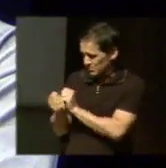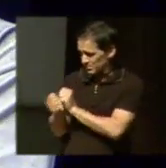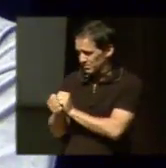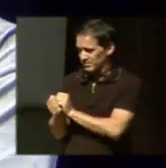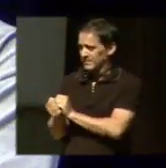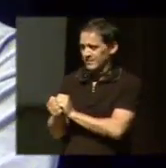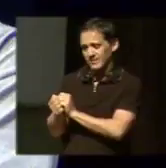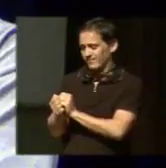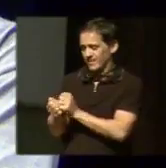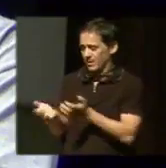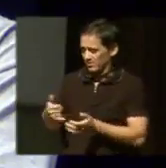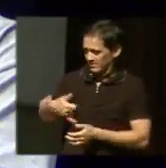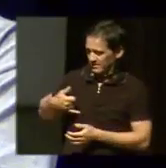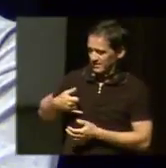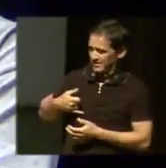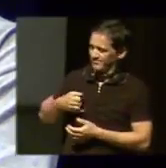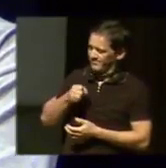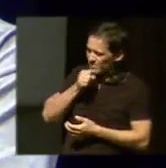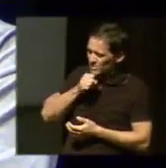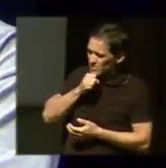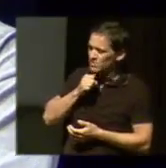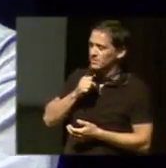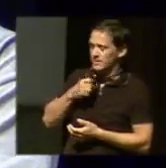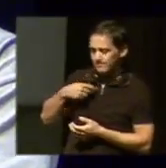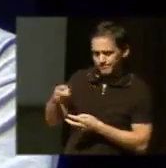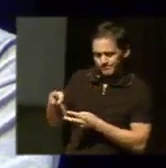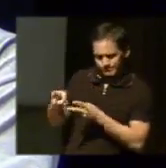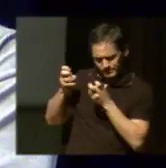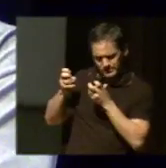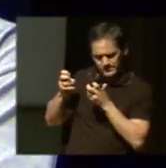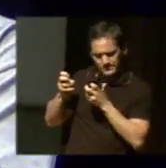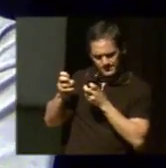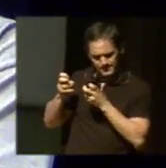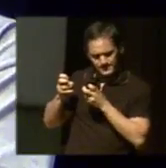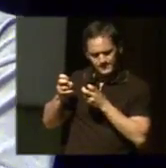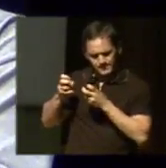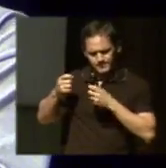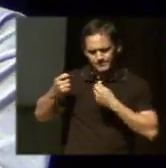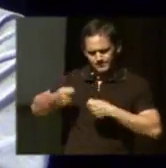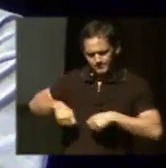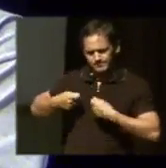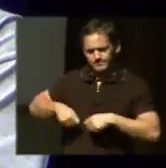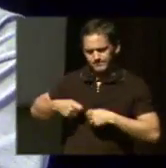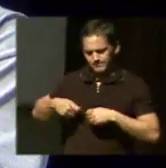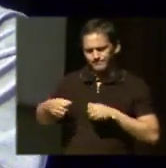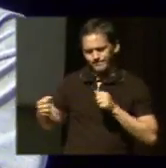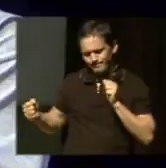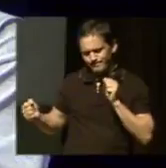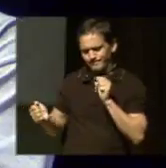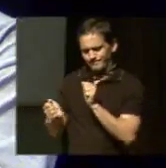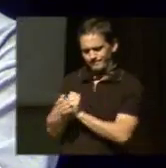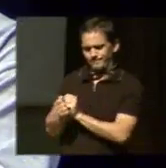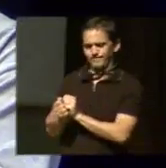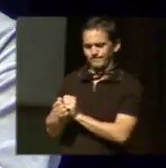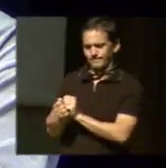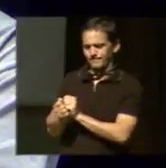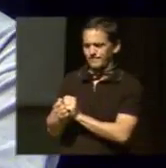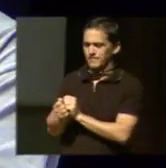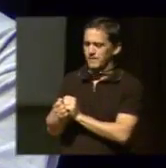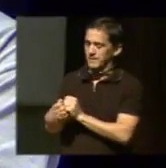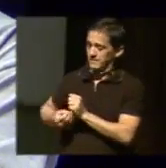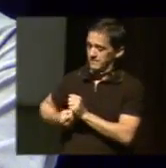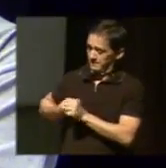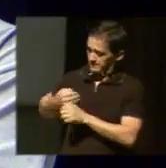estou velho, eu percebo que não fui um pai presente e que pelo resto de